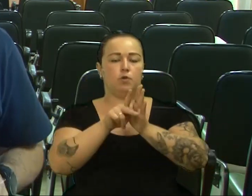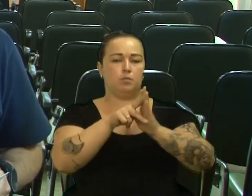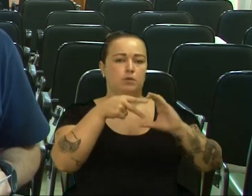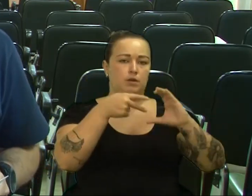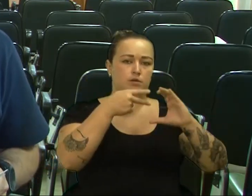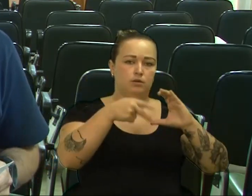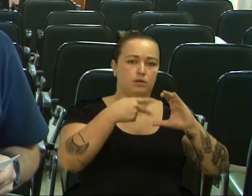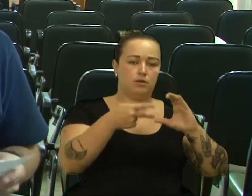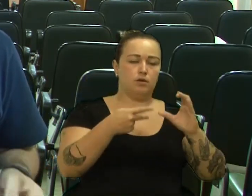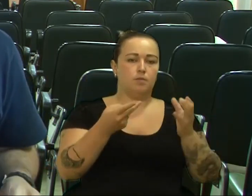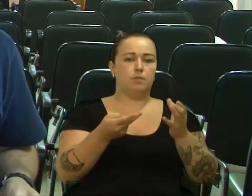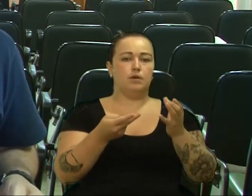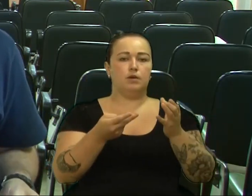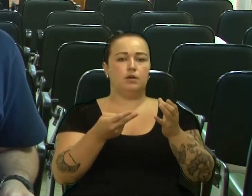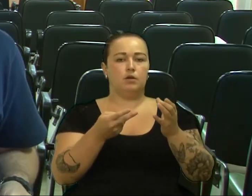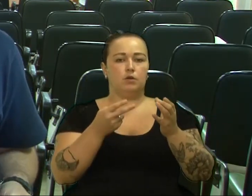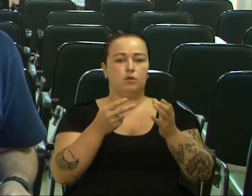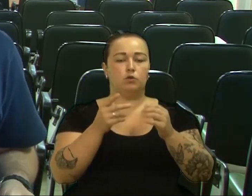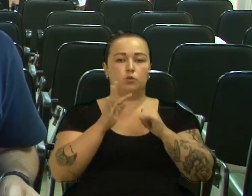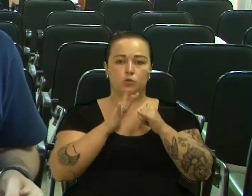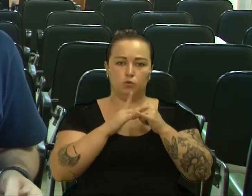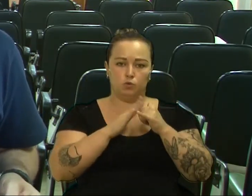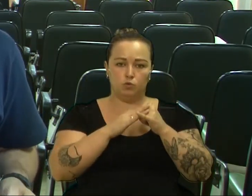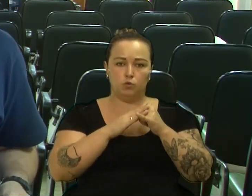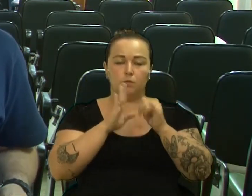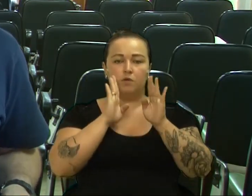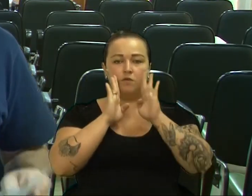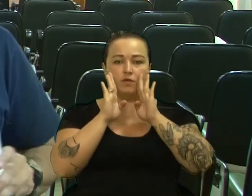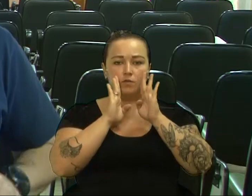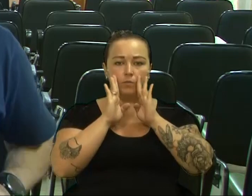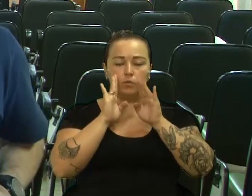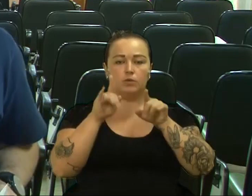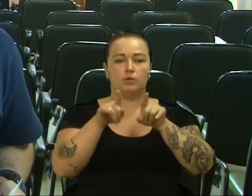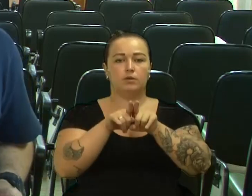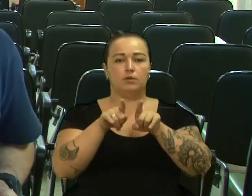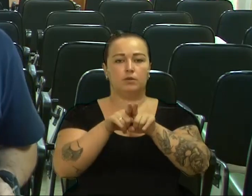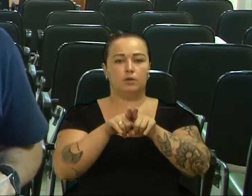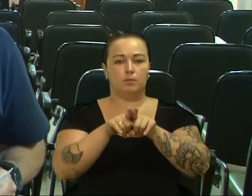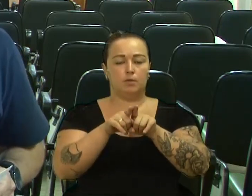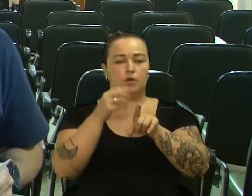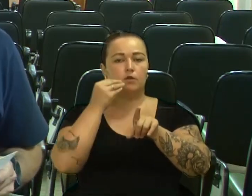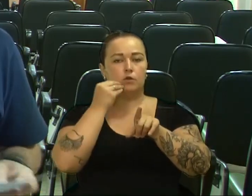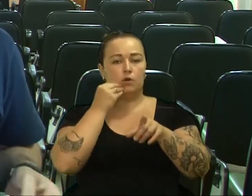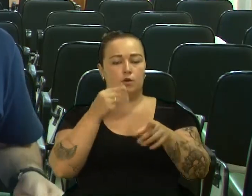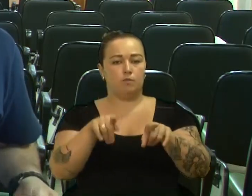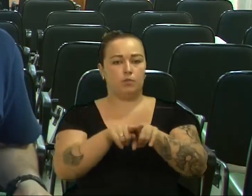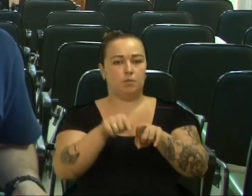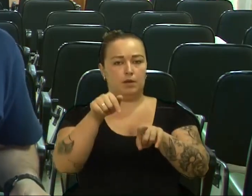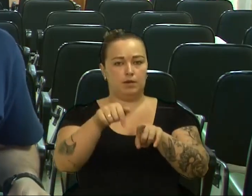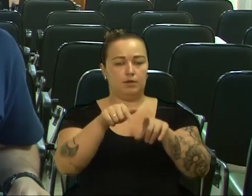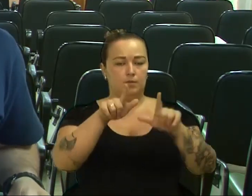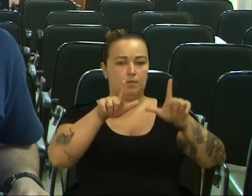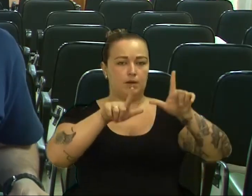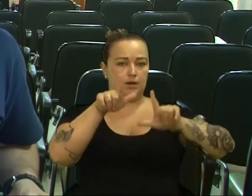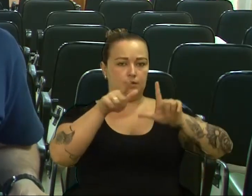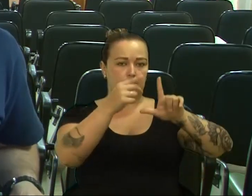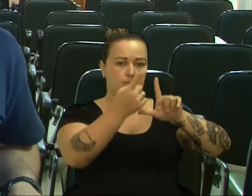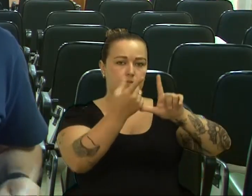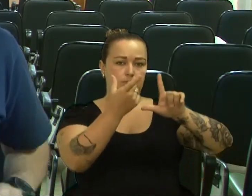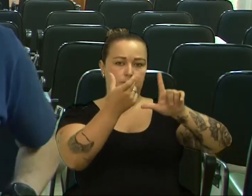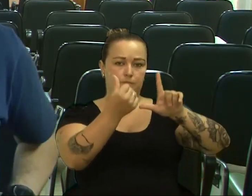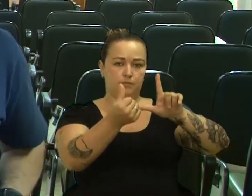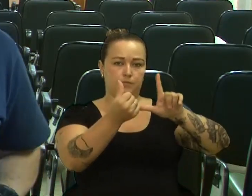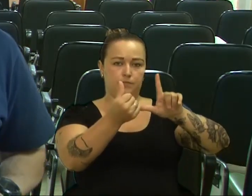camaracaxias.rs.gov.br, nosso canal no YouTube e nossa página no Facebook. E claro, aqui pela TV Câmara Caxias, canal